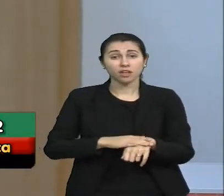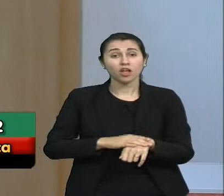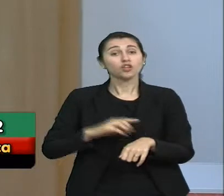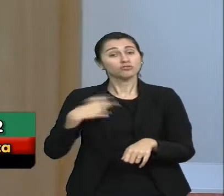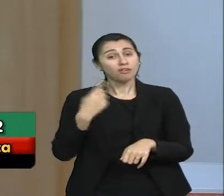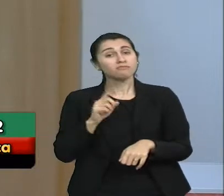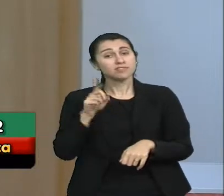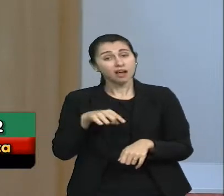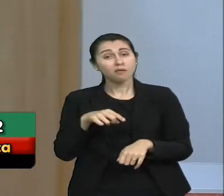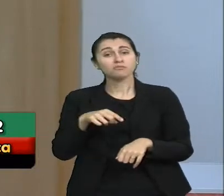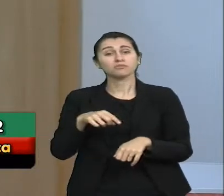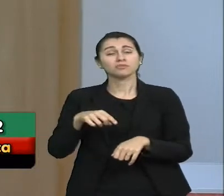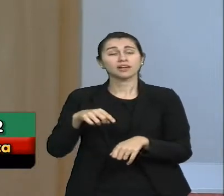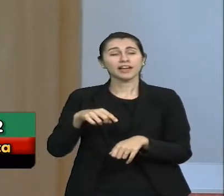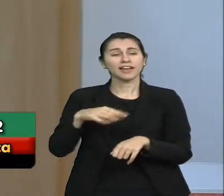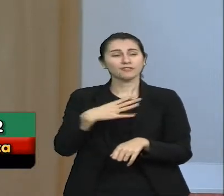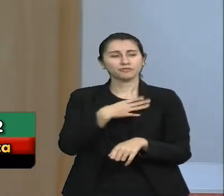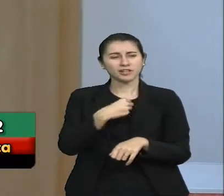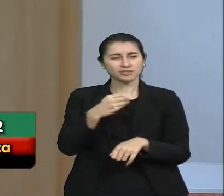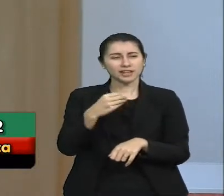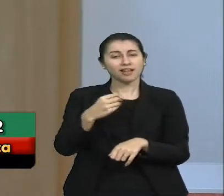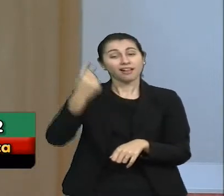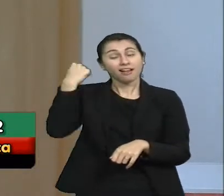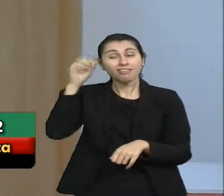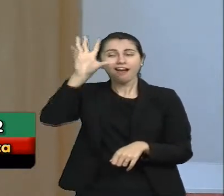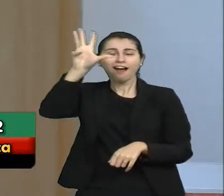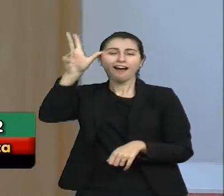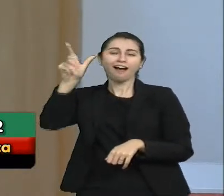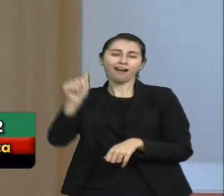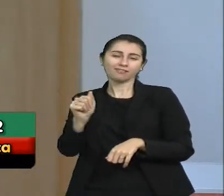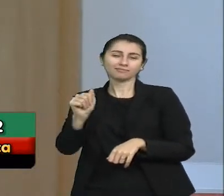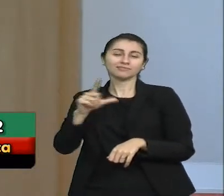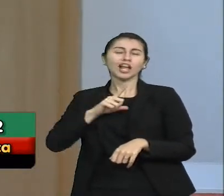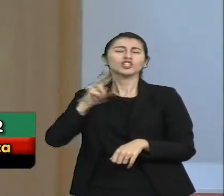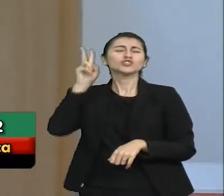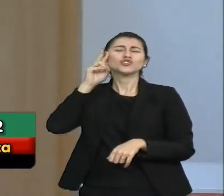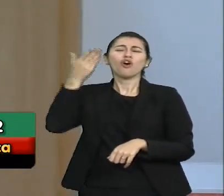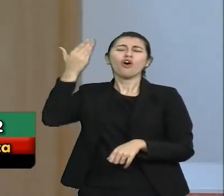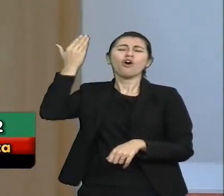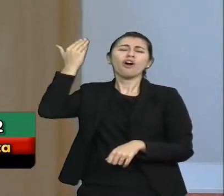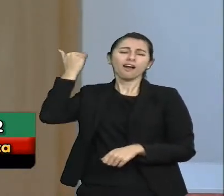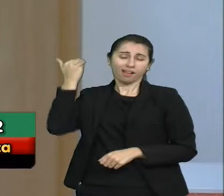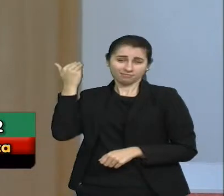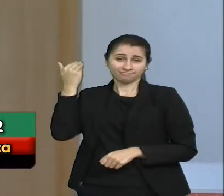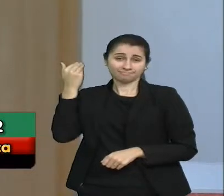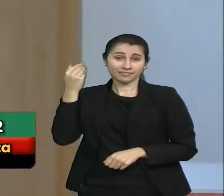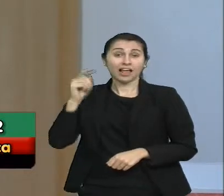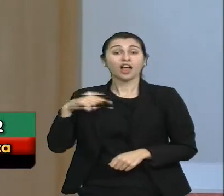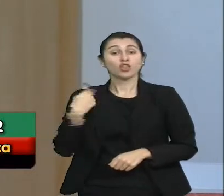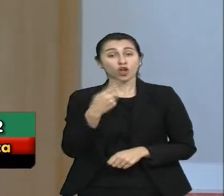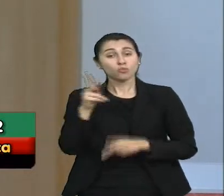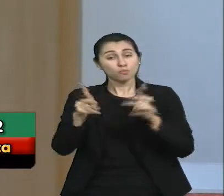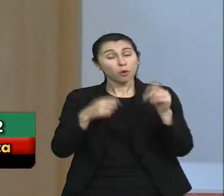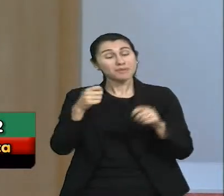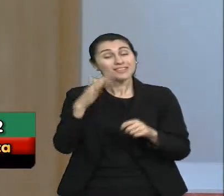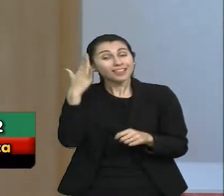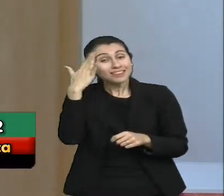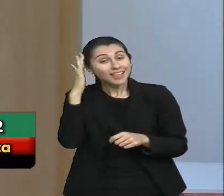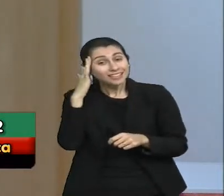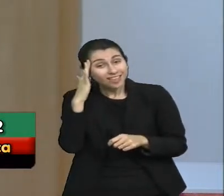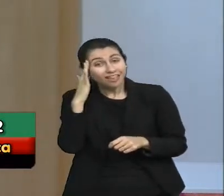gostando, assumindo ou não. E enquanto o nosso povo não entender realmente que o